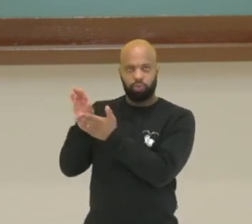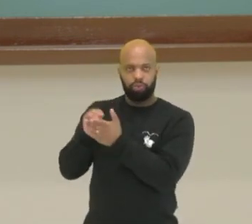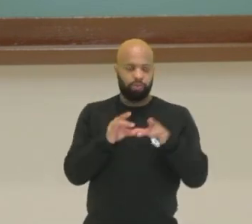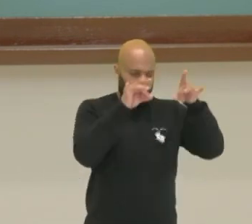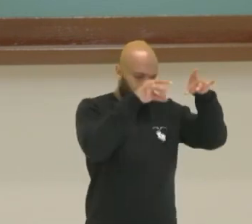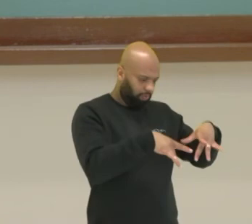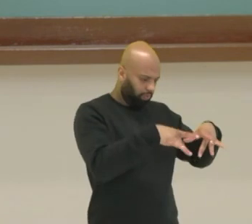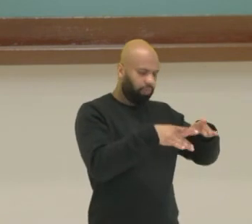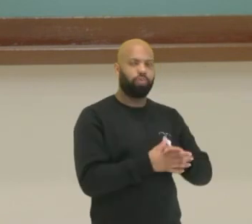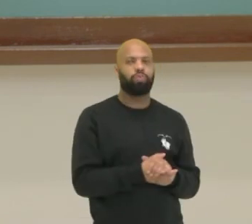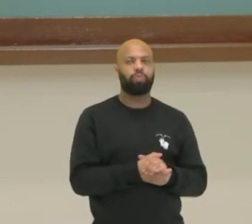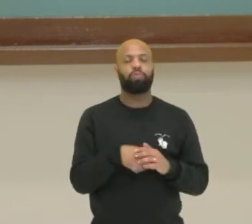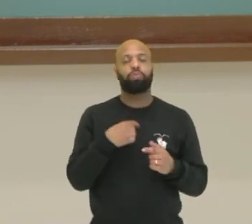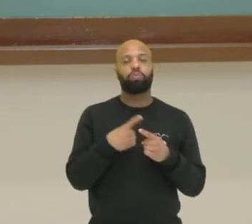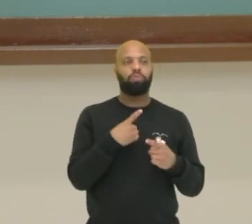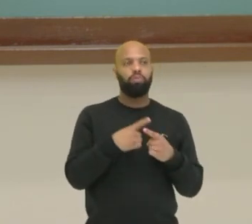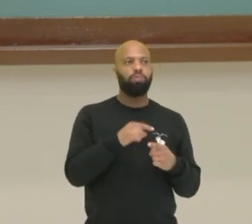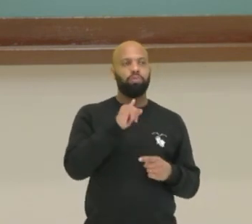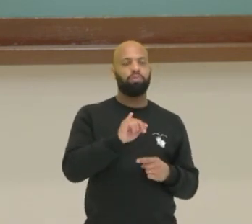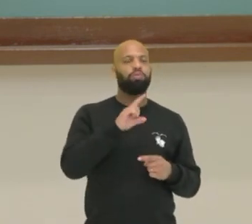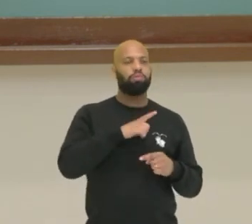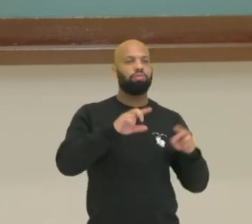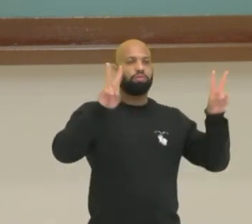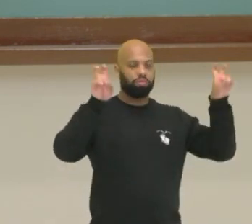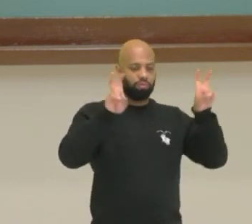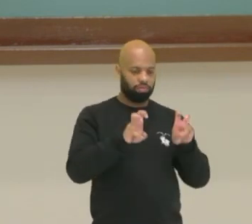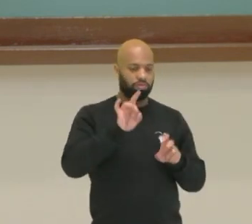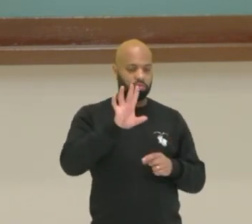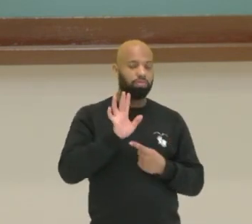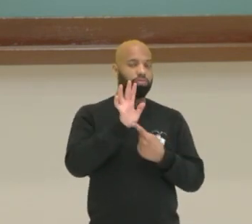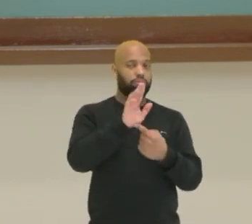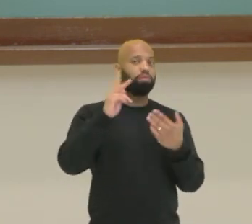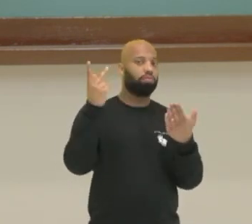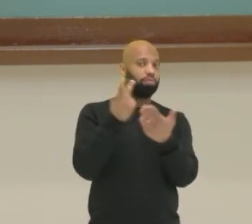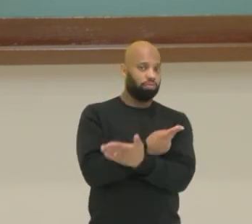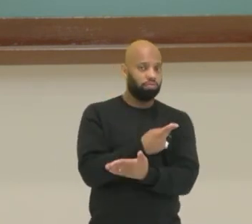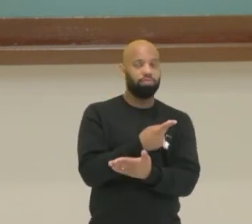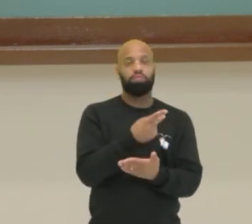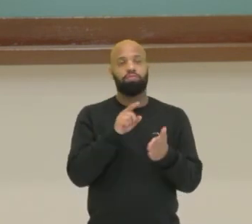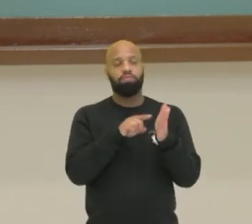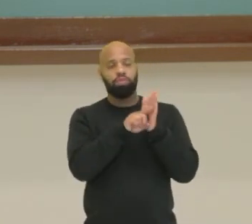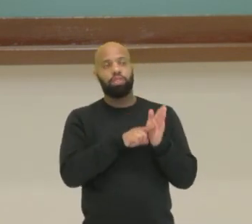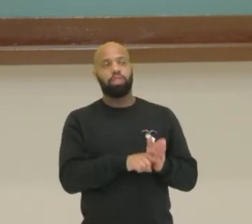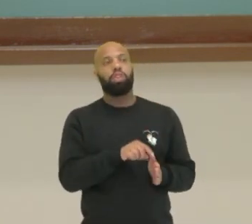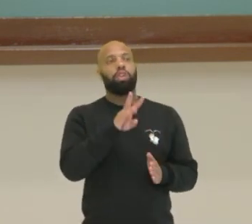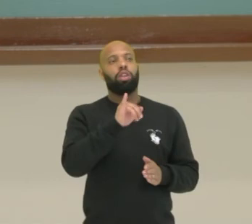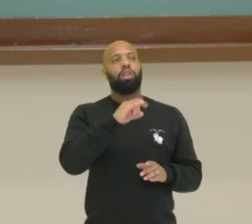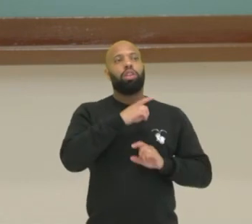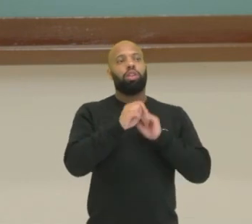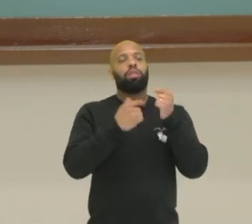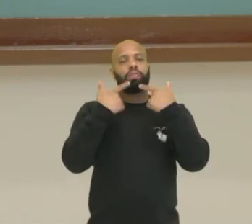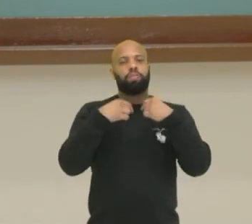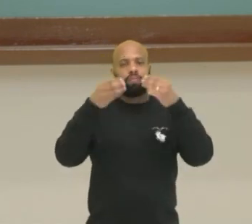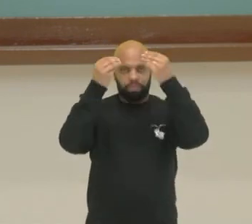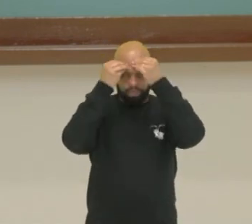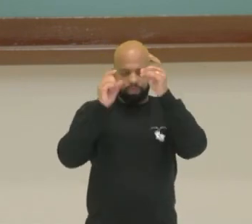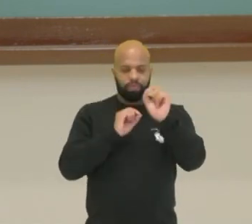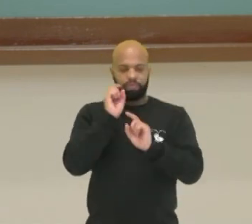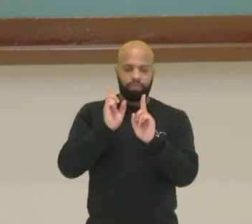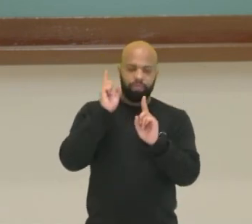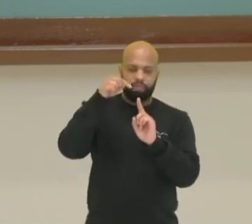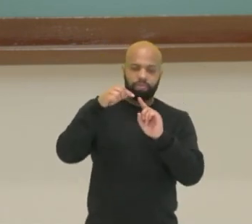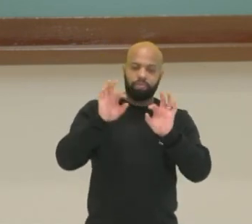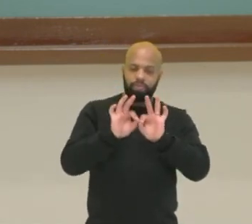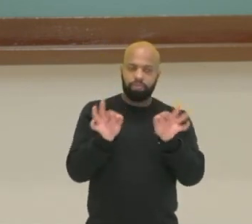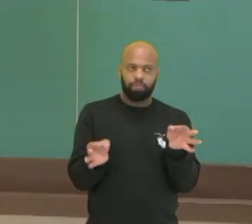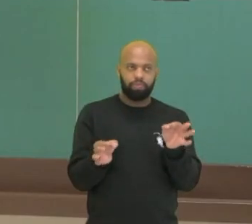na reportagem que apenas vai apresentar um fato acontecido ou um dado pesquisado, aí a gente tem uma linguagem mais objetiva, né? Que é